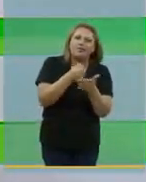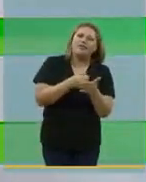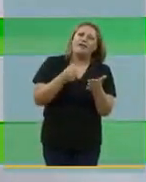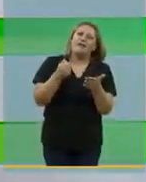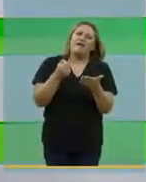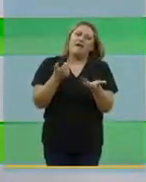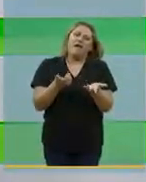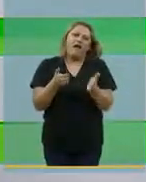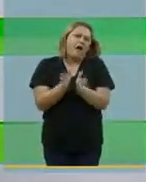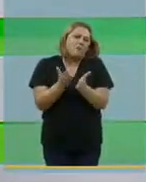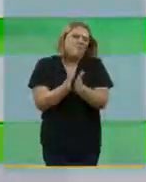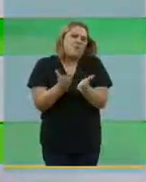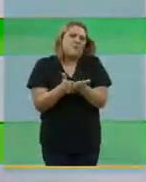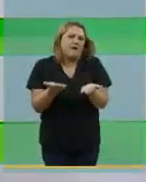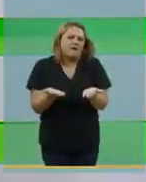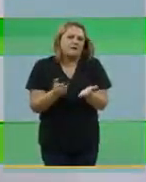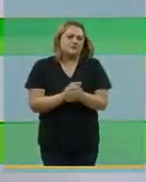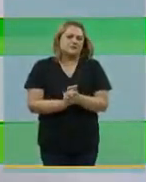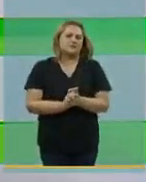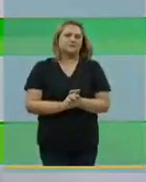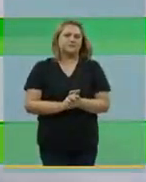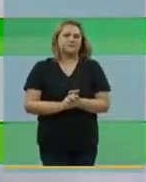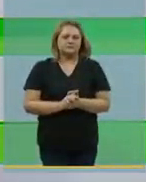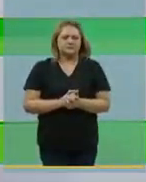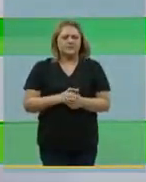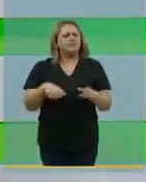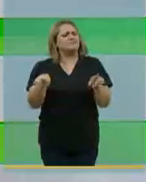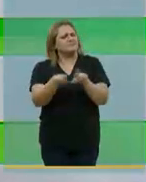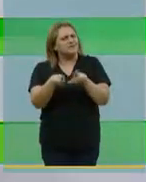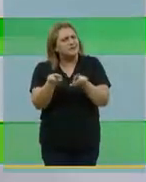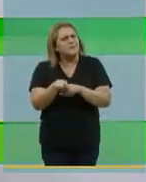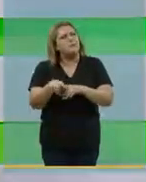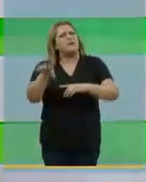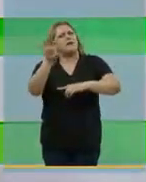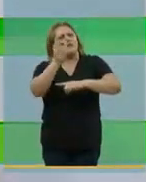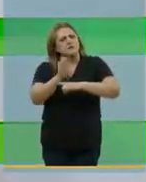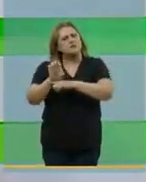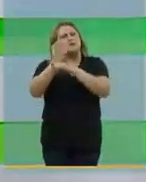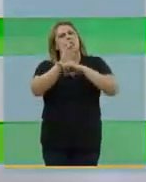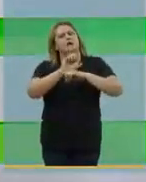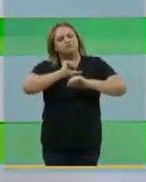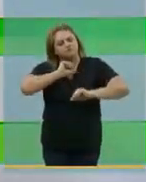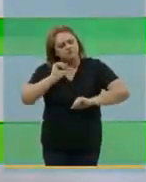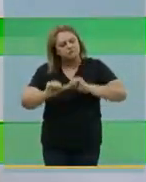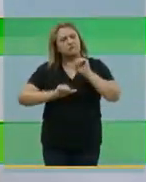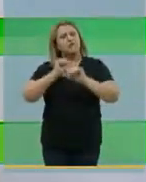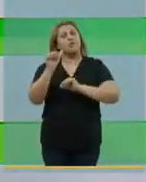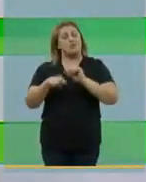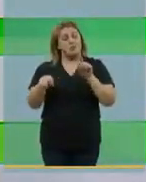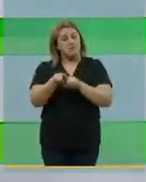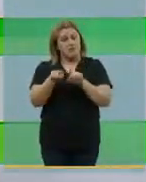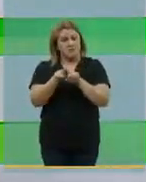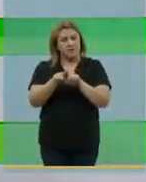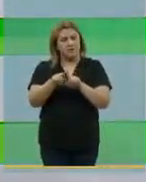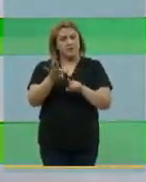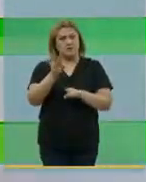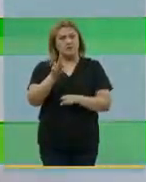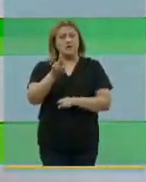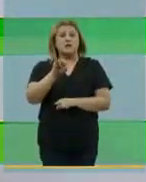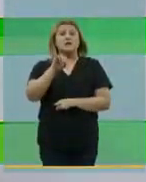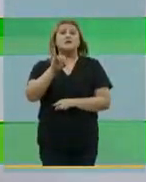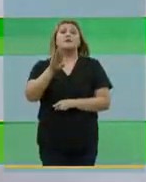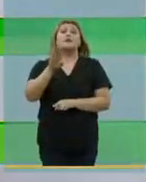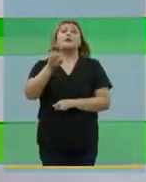reformas essenciais sem reforma do estado reforma da previdência é reforma tributária é a reforma trabalhista